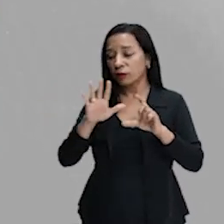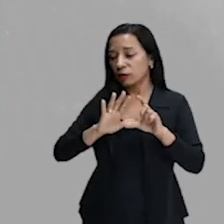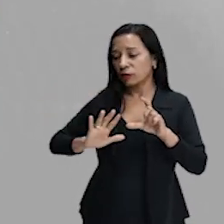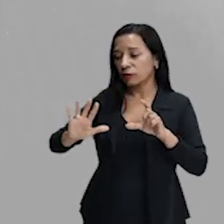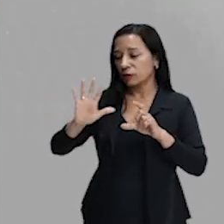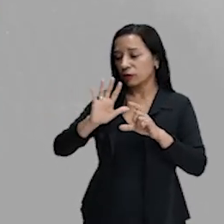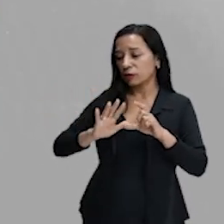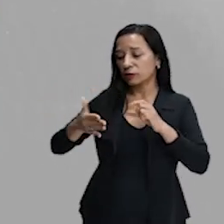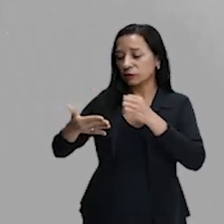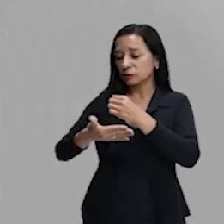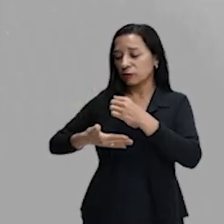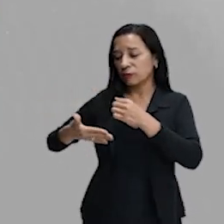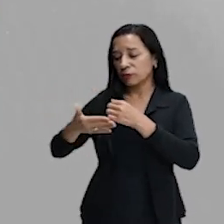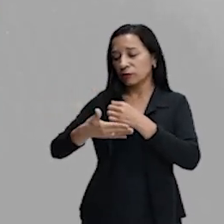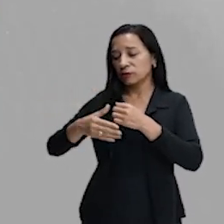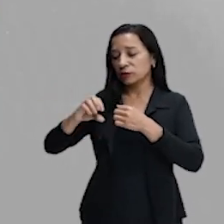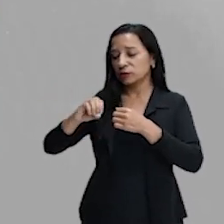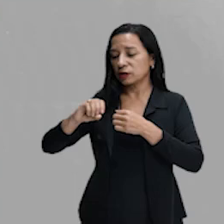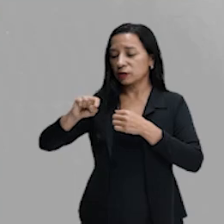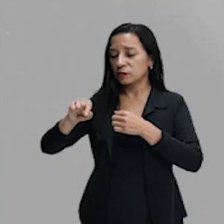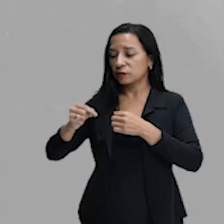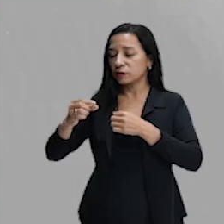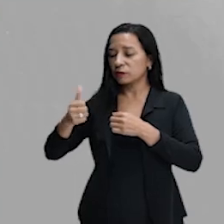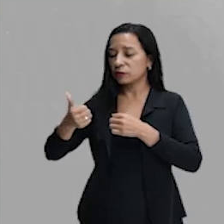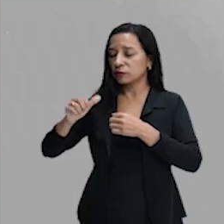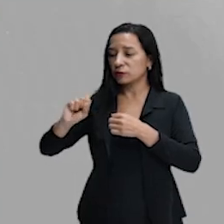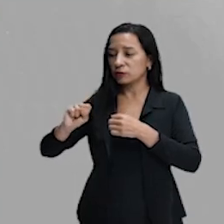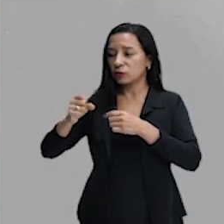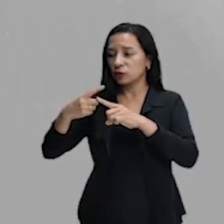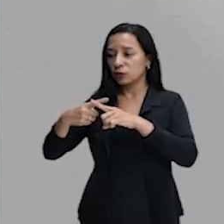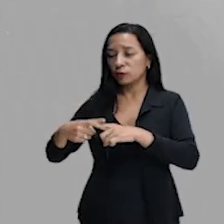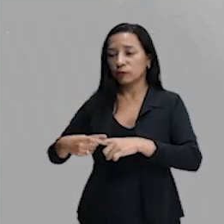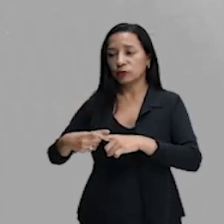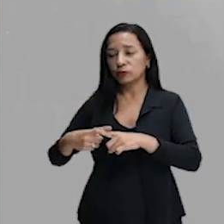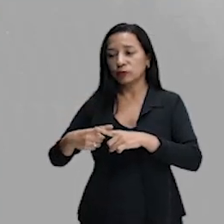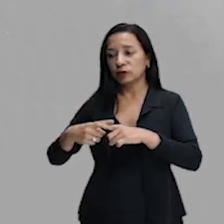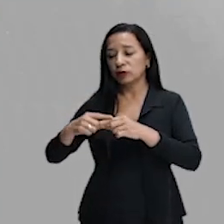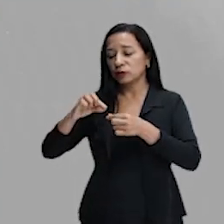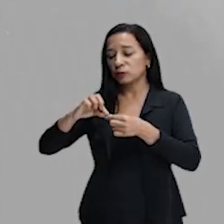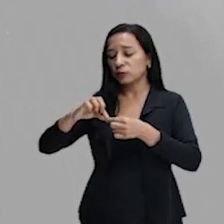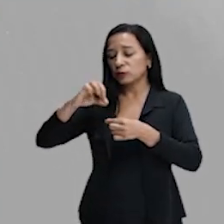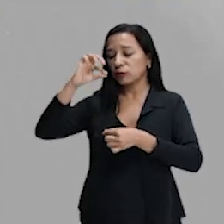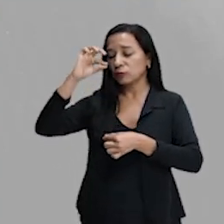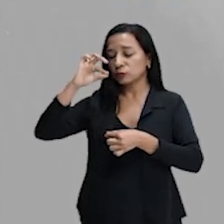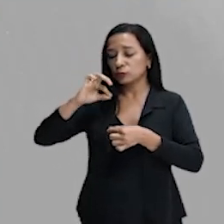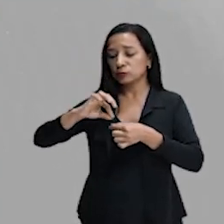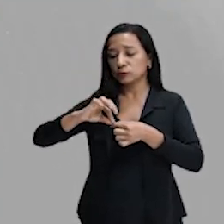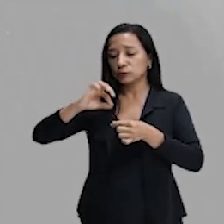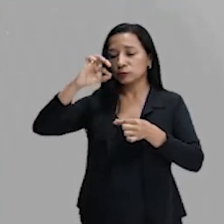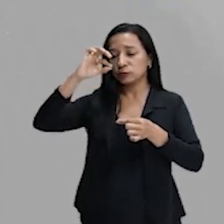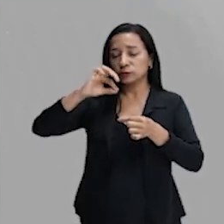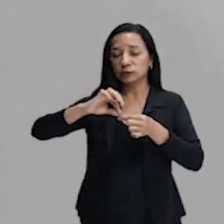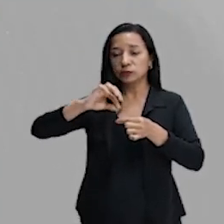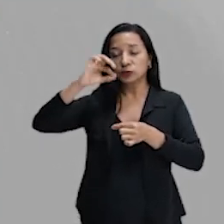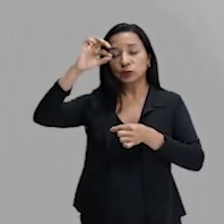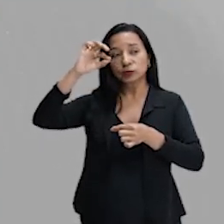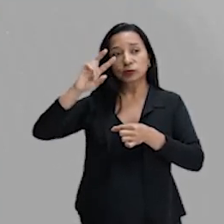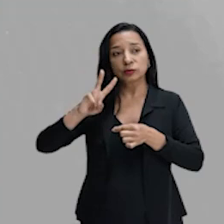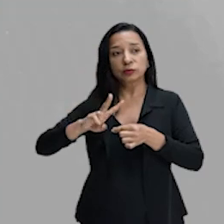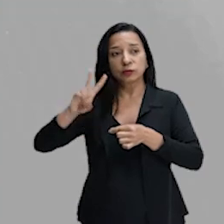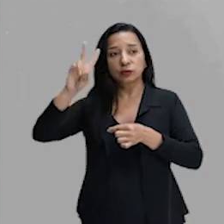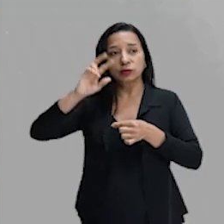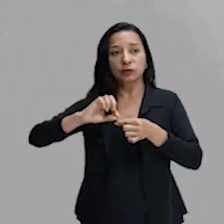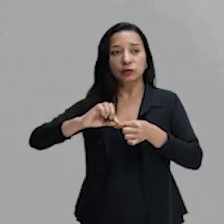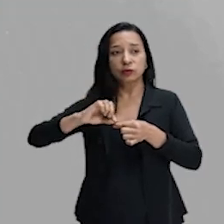é 0,18 multiplicado pelo altura no caso aqui ó esse valor é